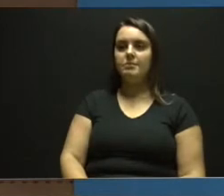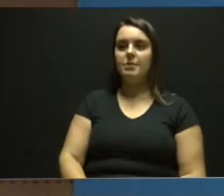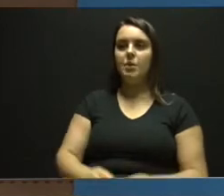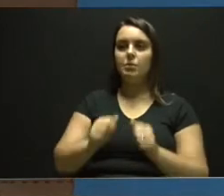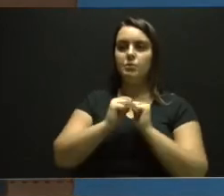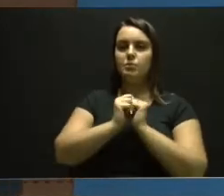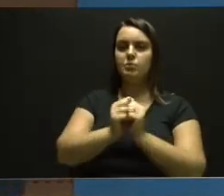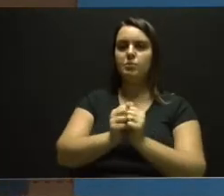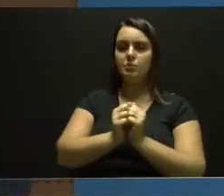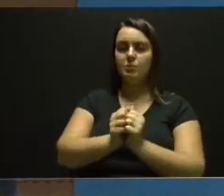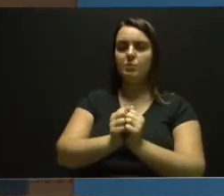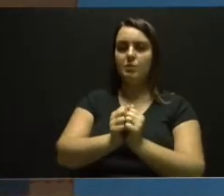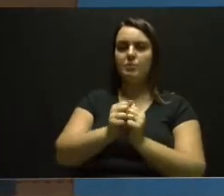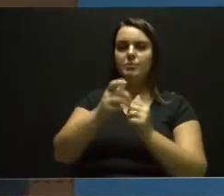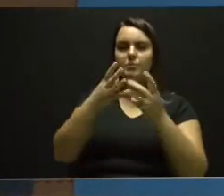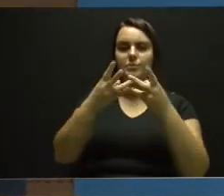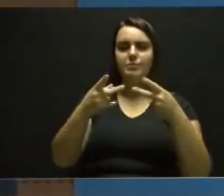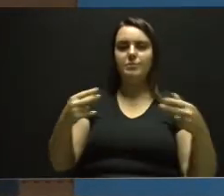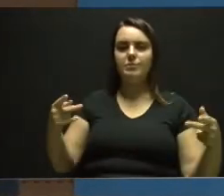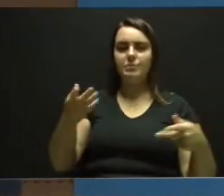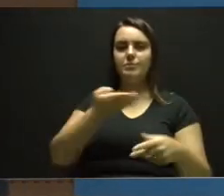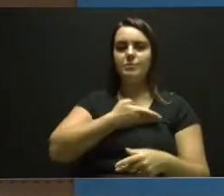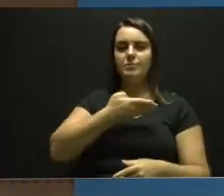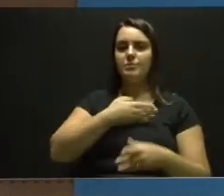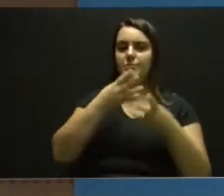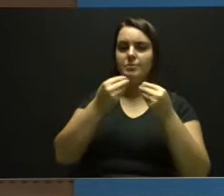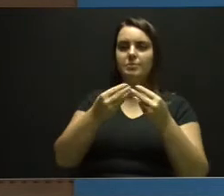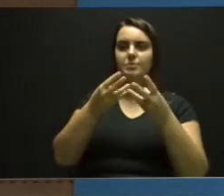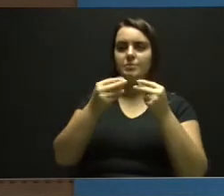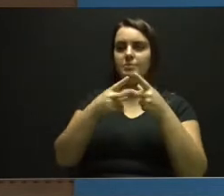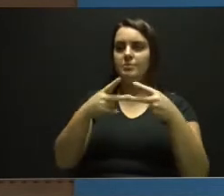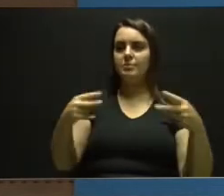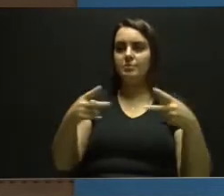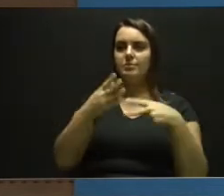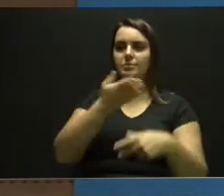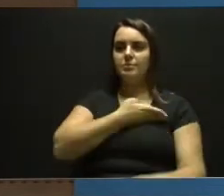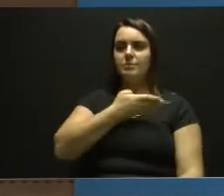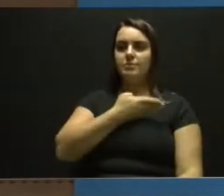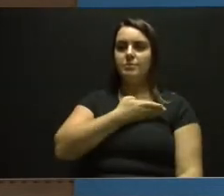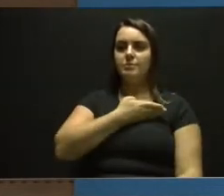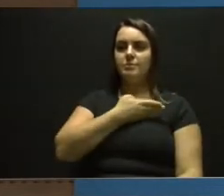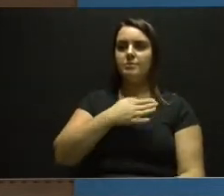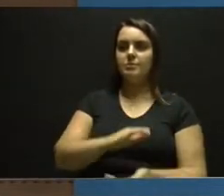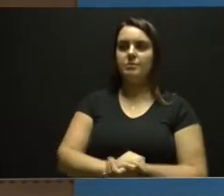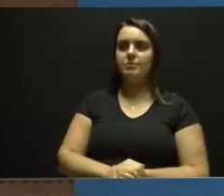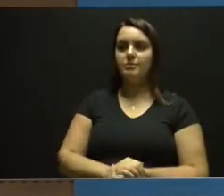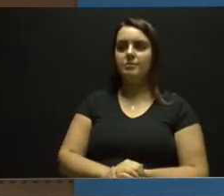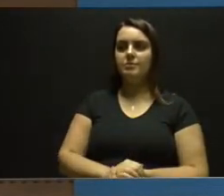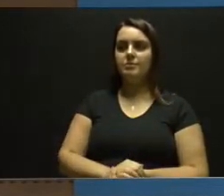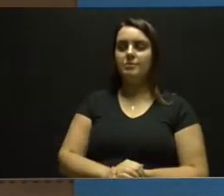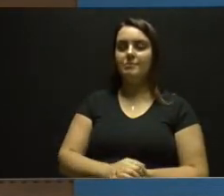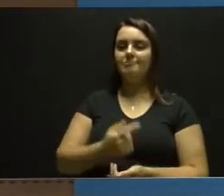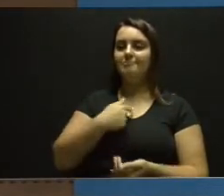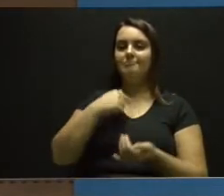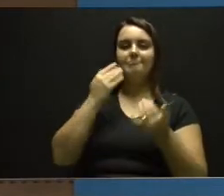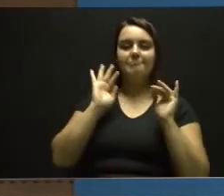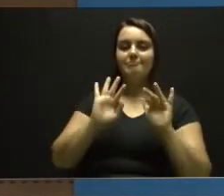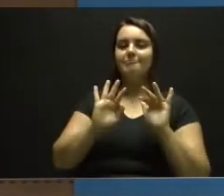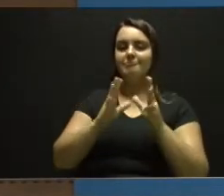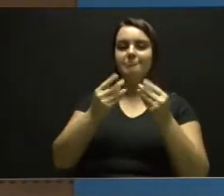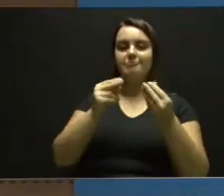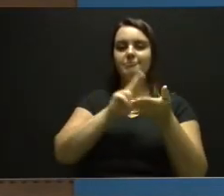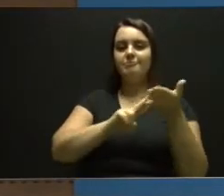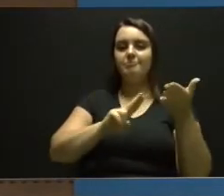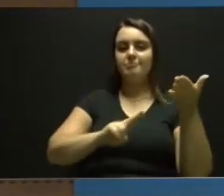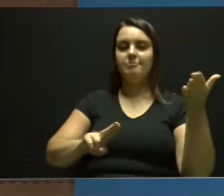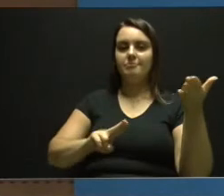tanto que eu tenho amigos amigos amigos e muitos amigos eu vou citar o nome de todos os amigos aqui eu eu não vou parar a sessão vai embora até